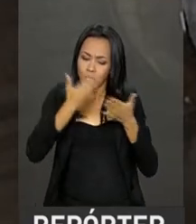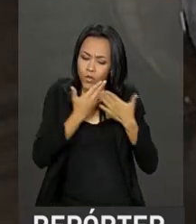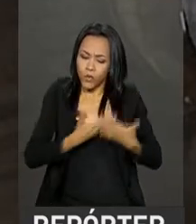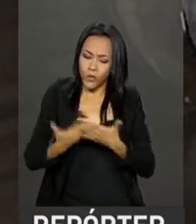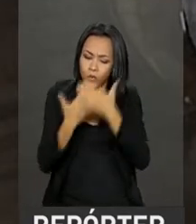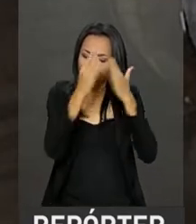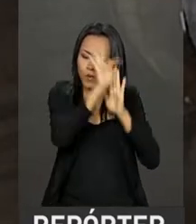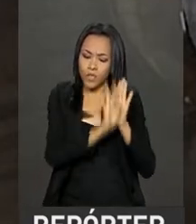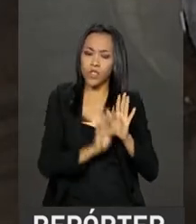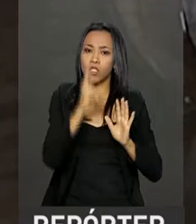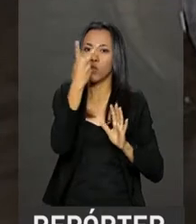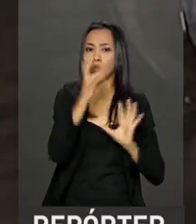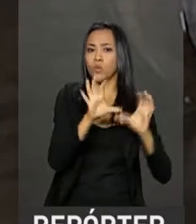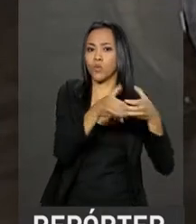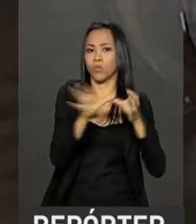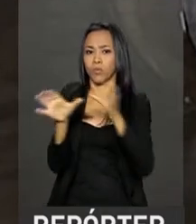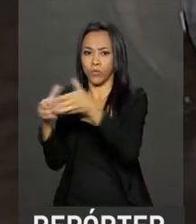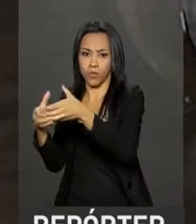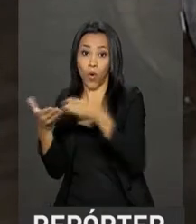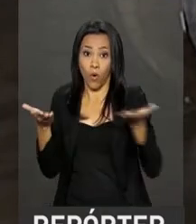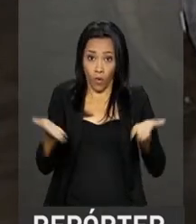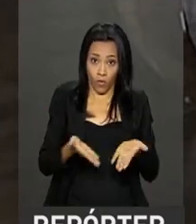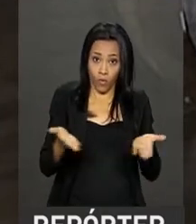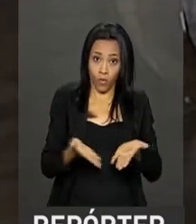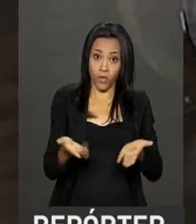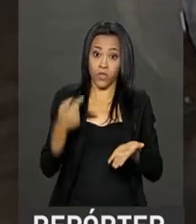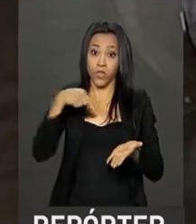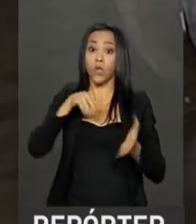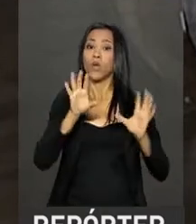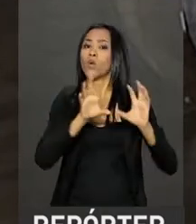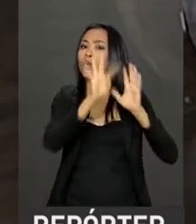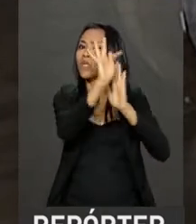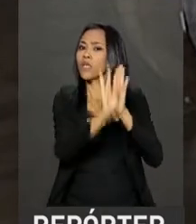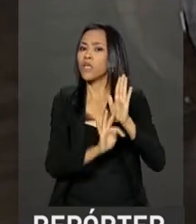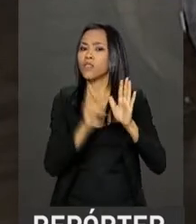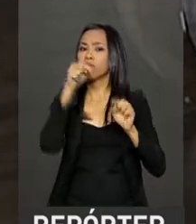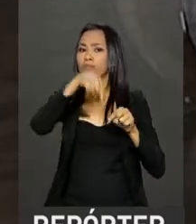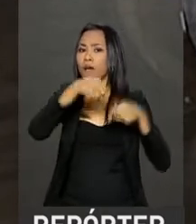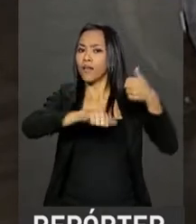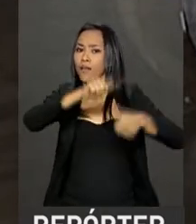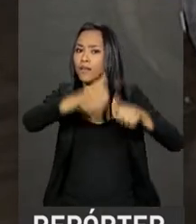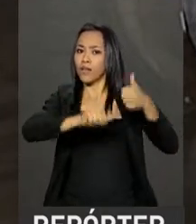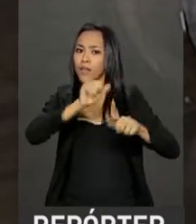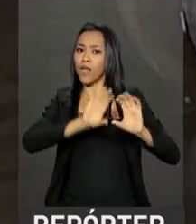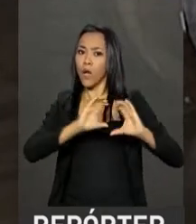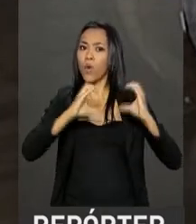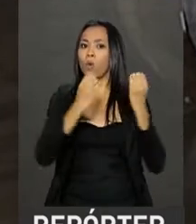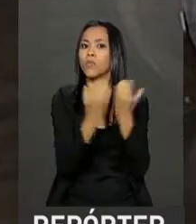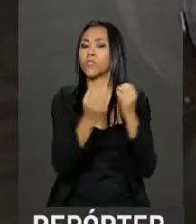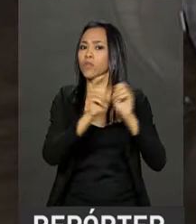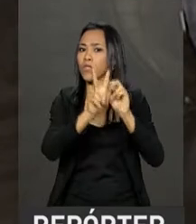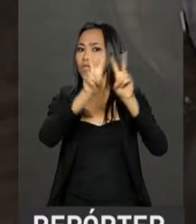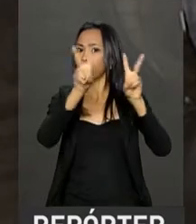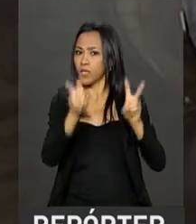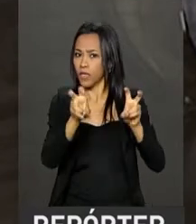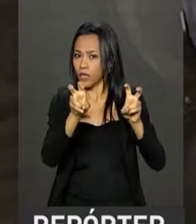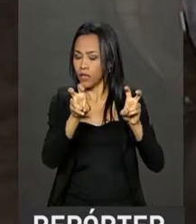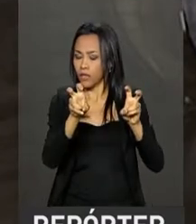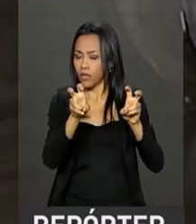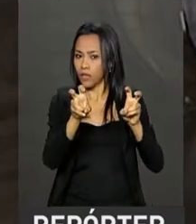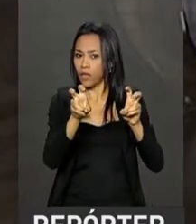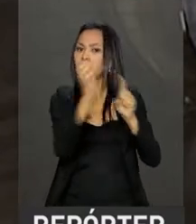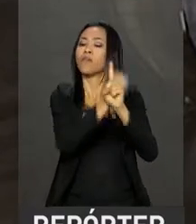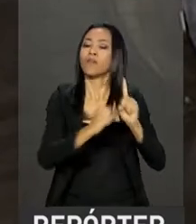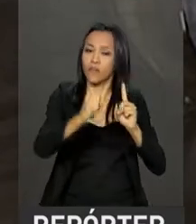duas comissões. Hoje, neste momento, aqui o texto está sendo analisado na Comissão de